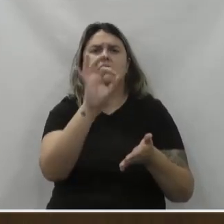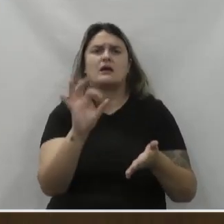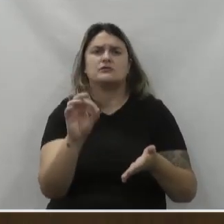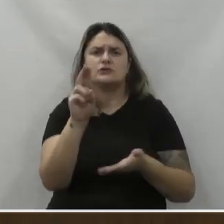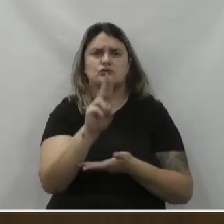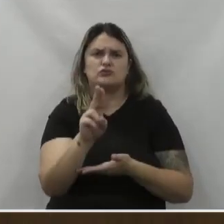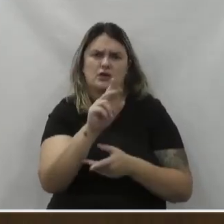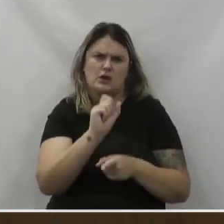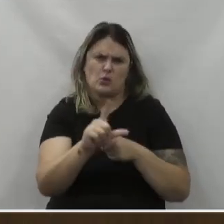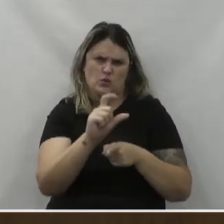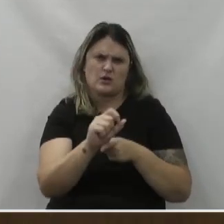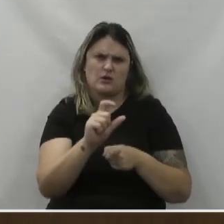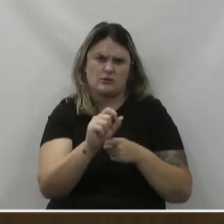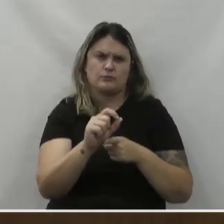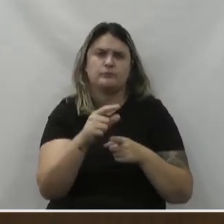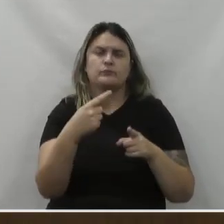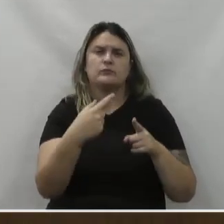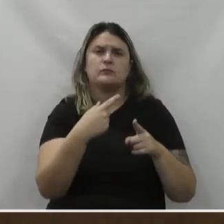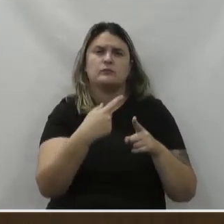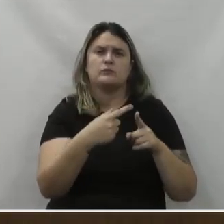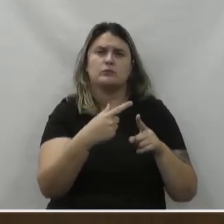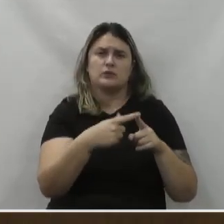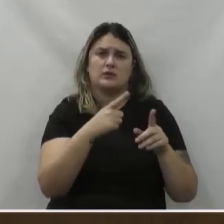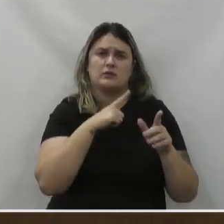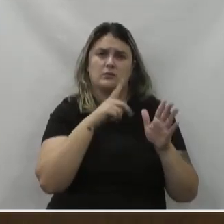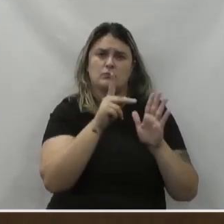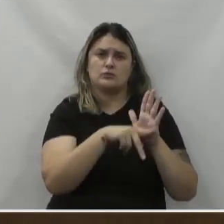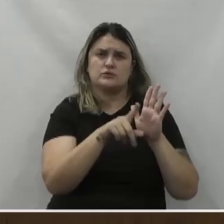uso, segundo o projeto de lei número